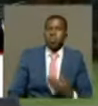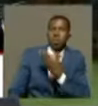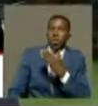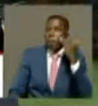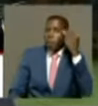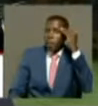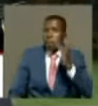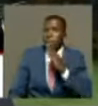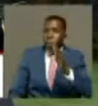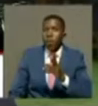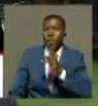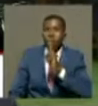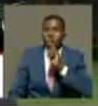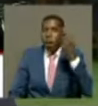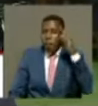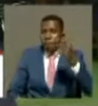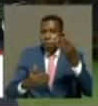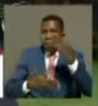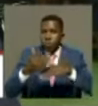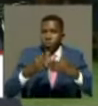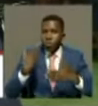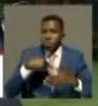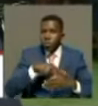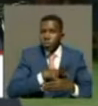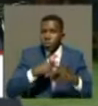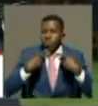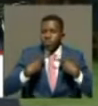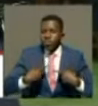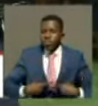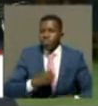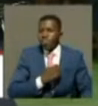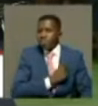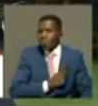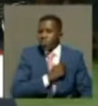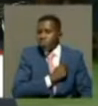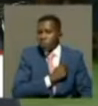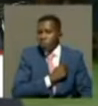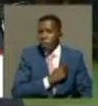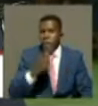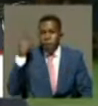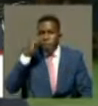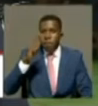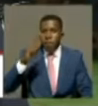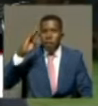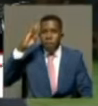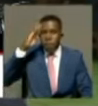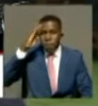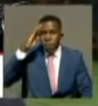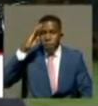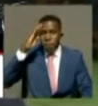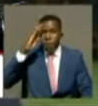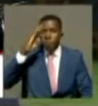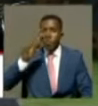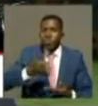importante para o nosso órgão, para o Ministério do Interior, em particular para o comando provincial do UIS. Era um homem